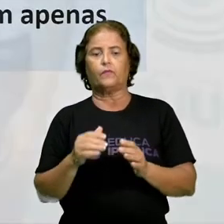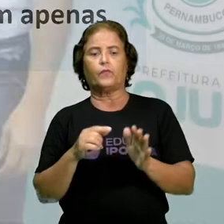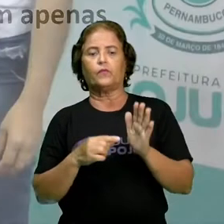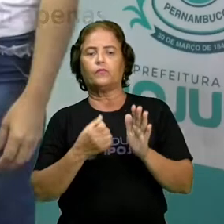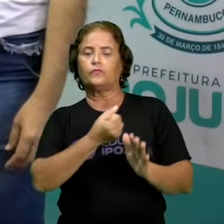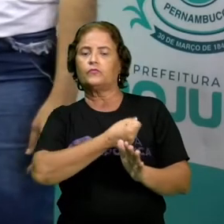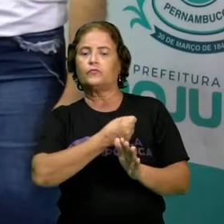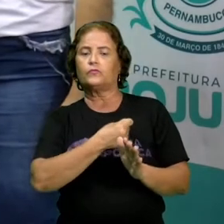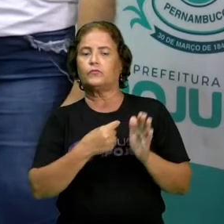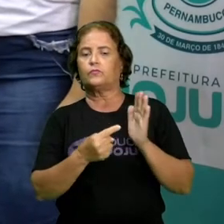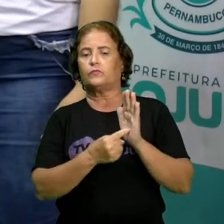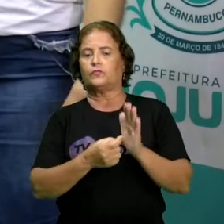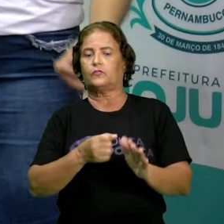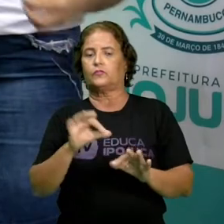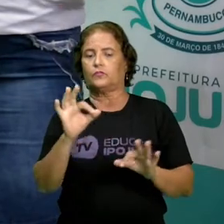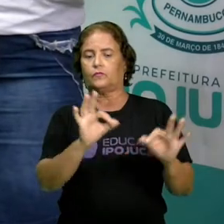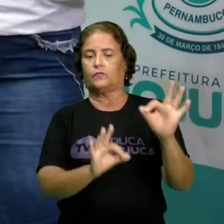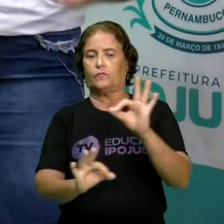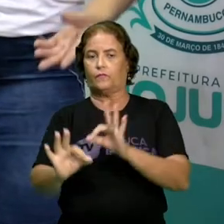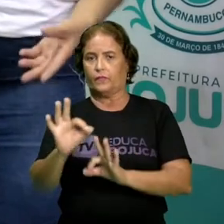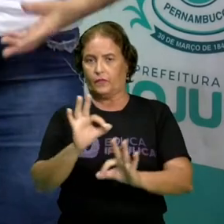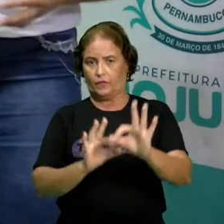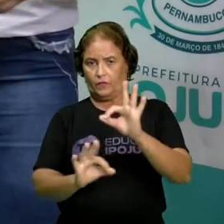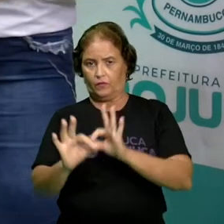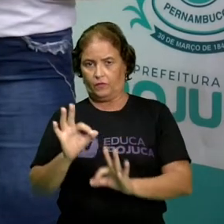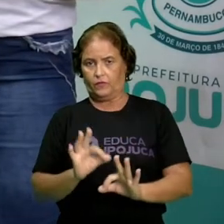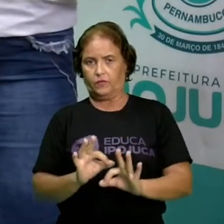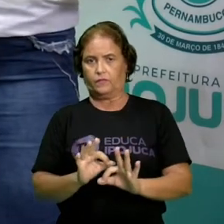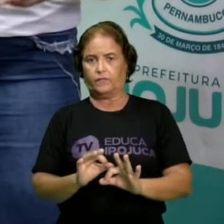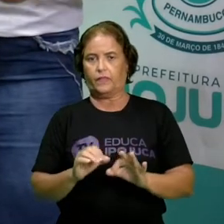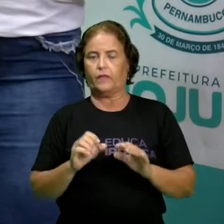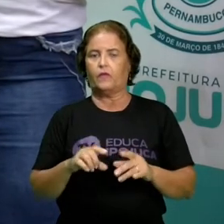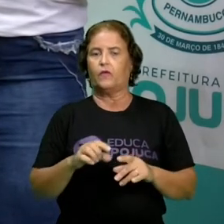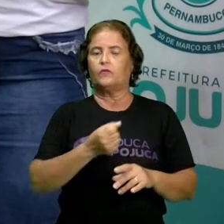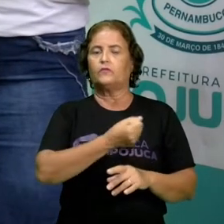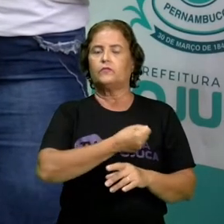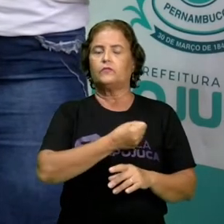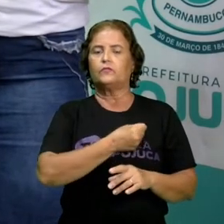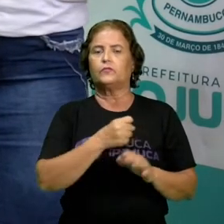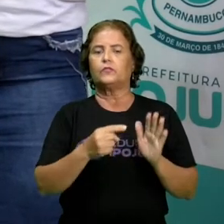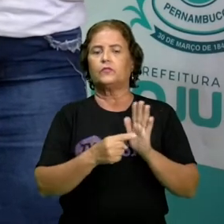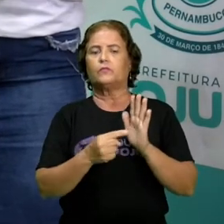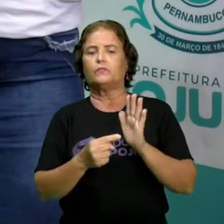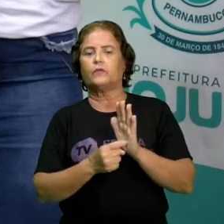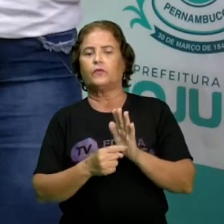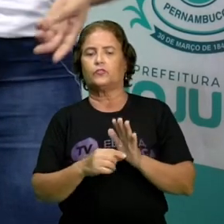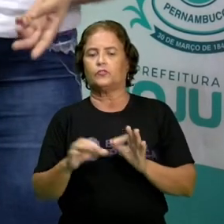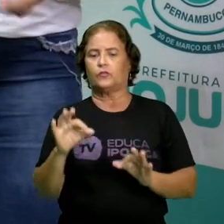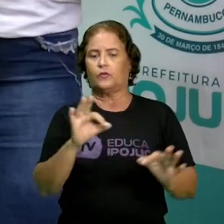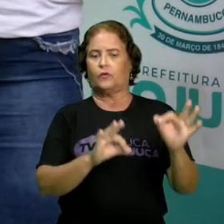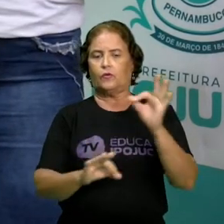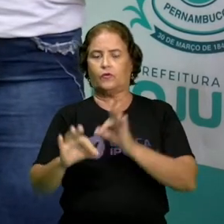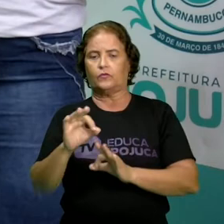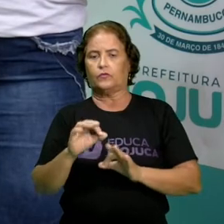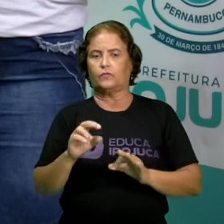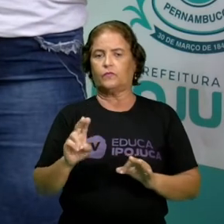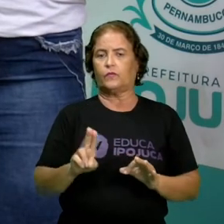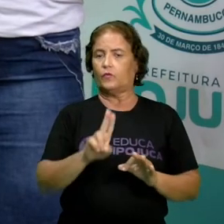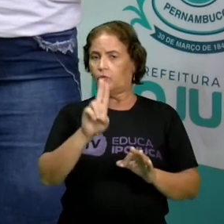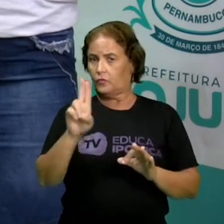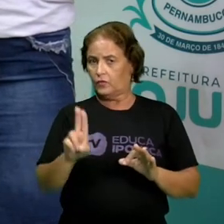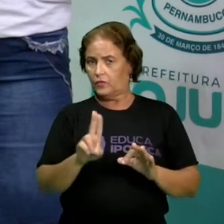Bom, os números que expressam quantidade, ordem ou medidas são chamados de códigos